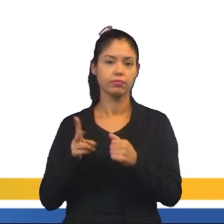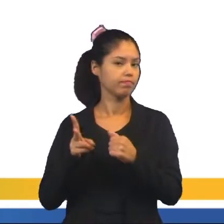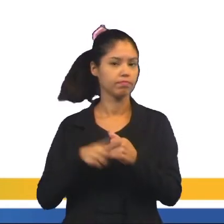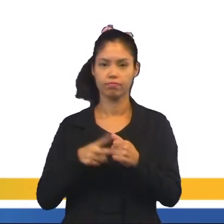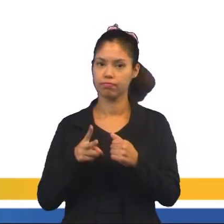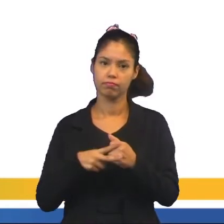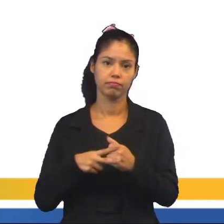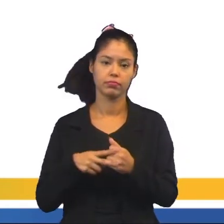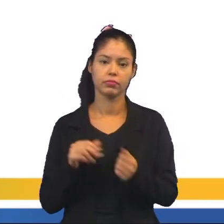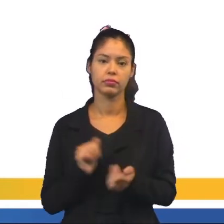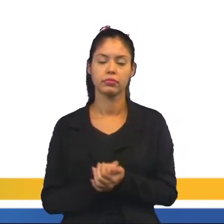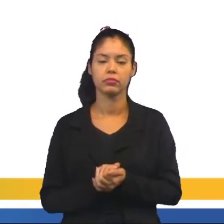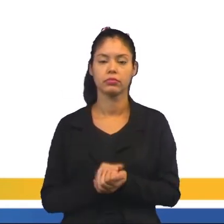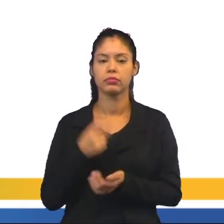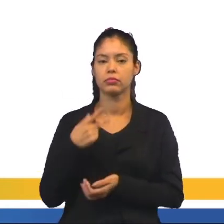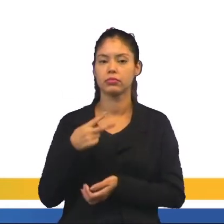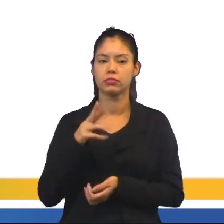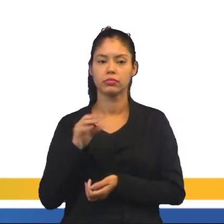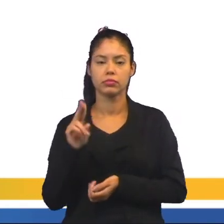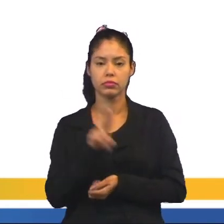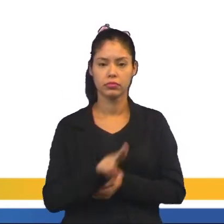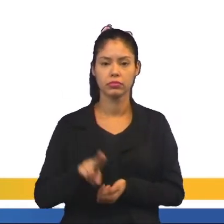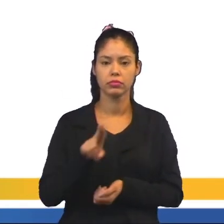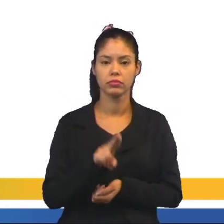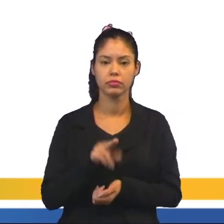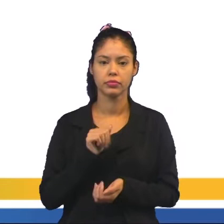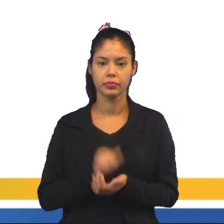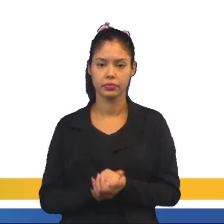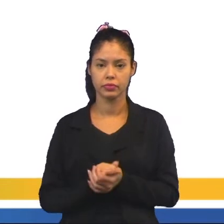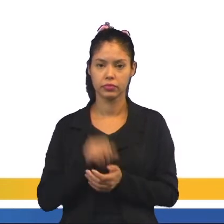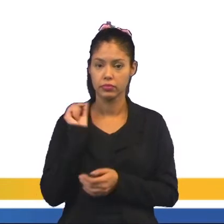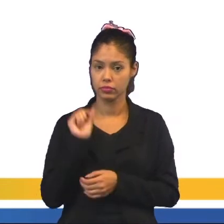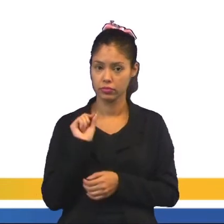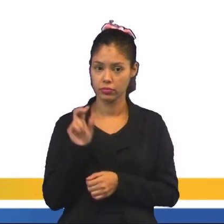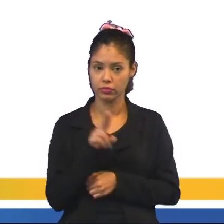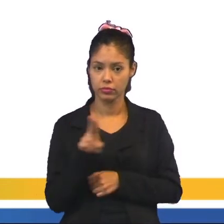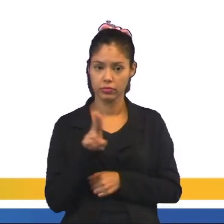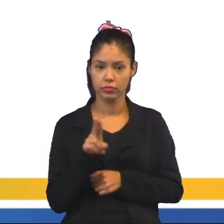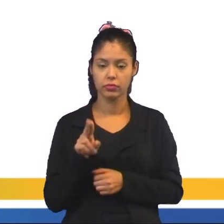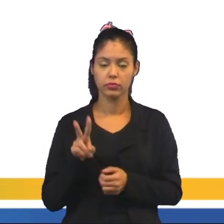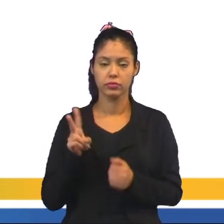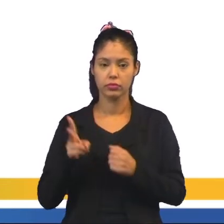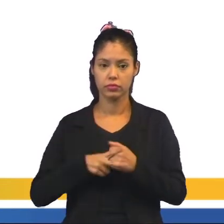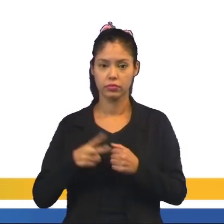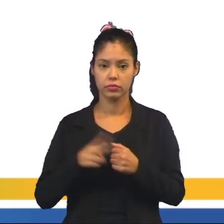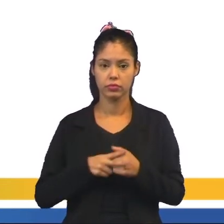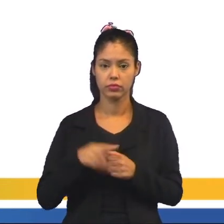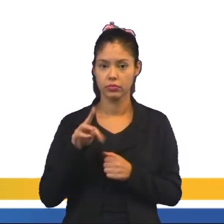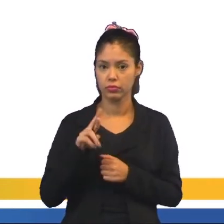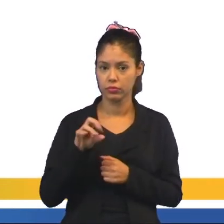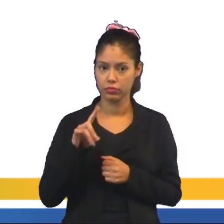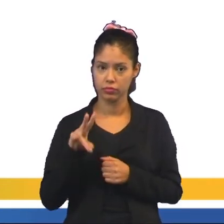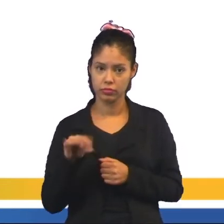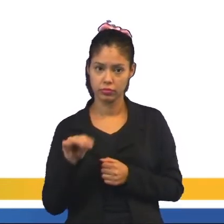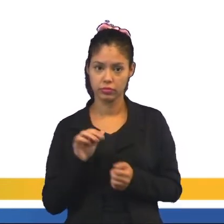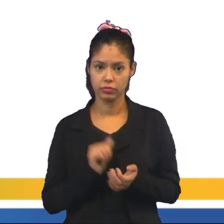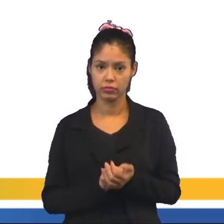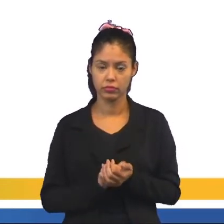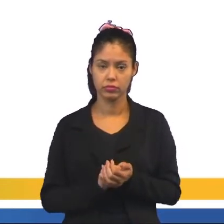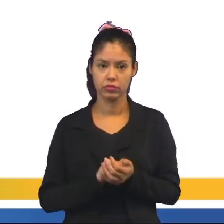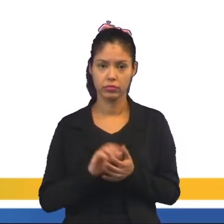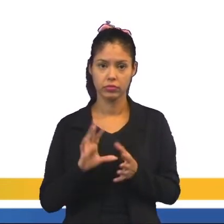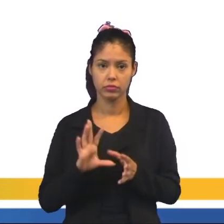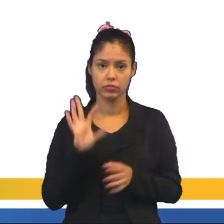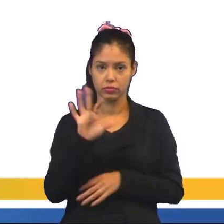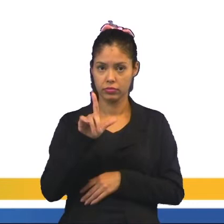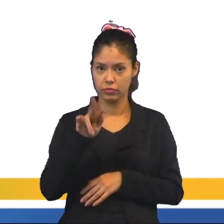que não é verbo né geralmente galera predicado né gente usa nunca eu chamo de verbo né porque o verbo transitivo ou intransitivo que tem